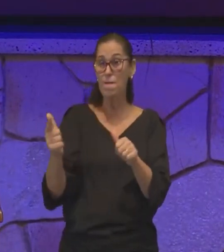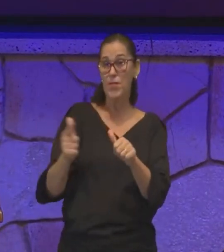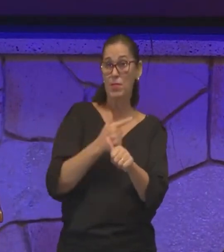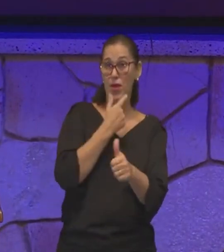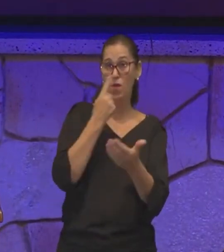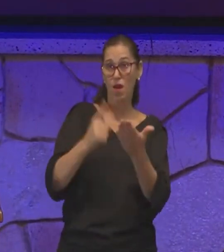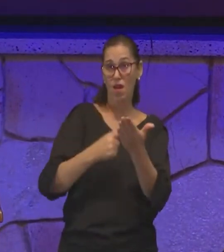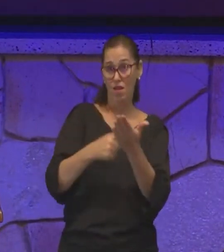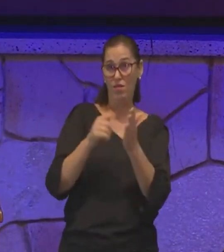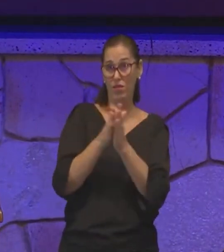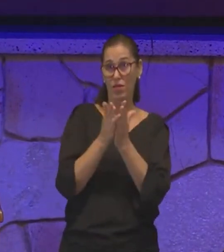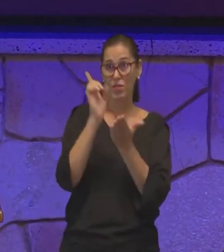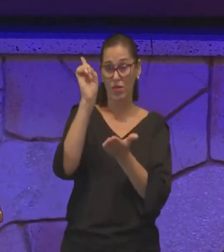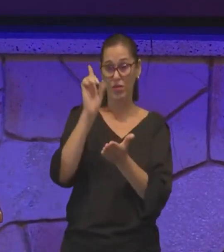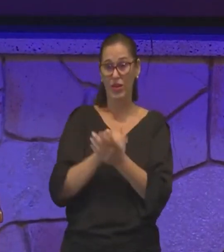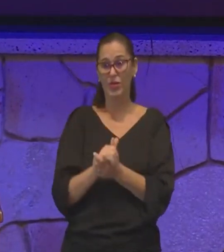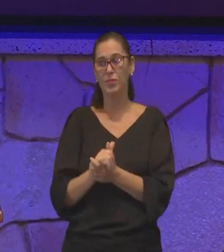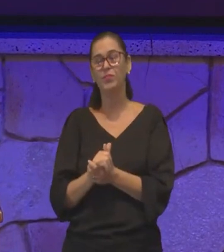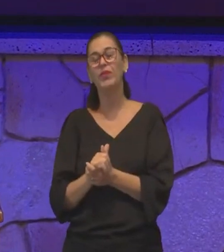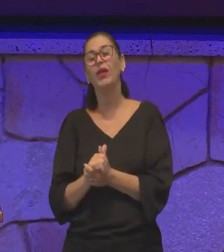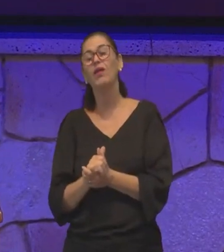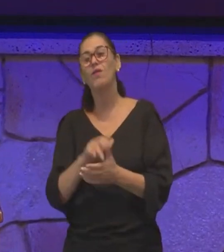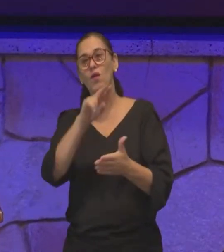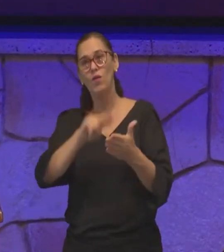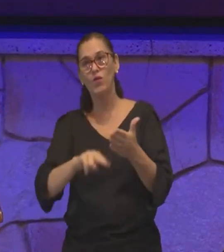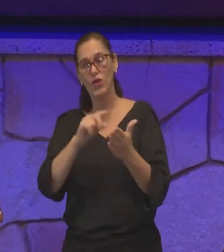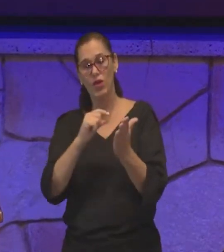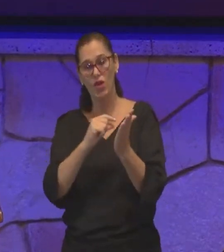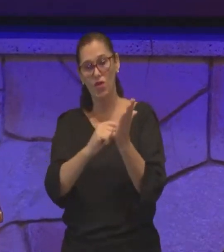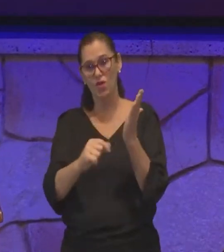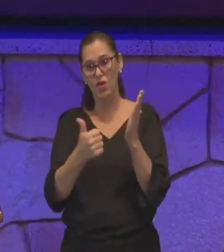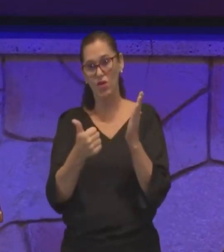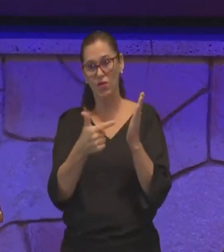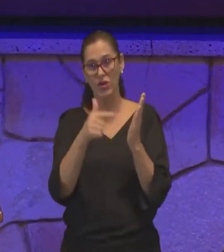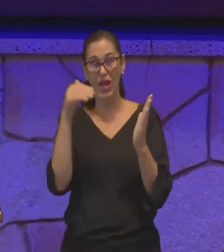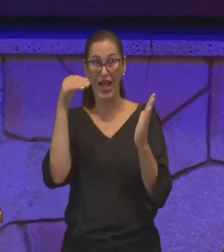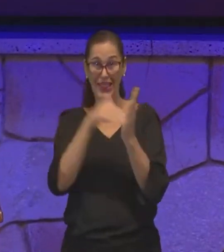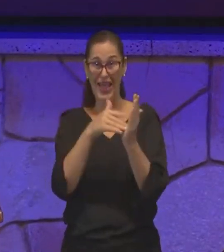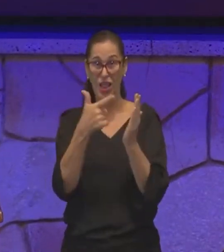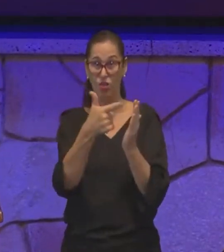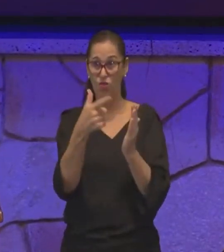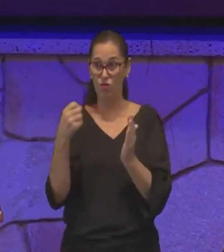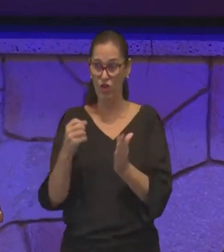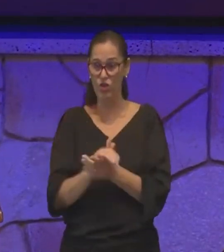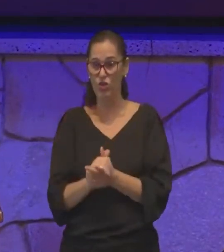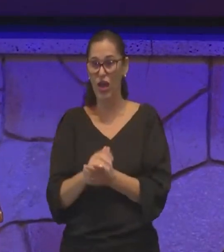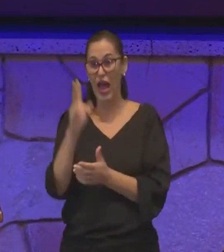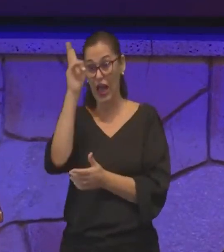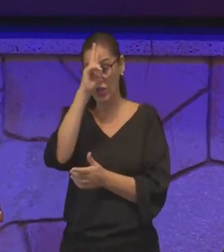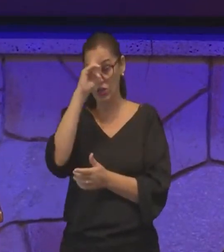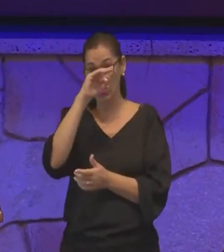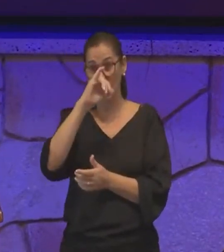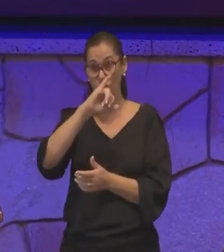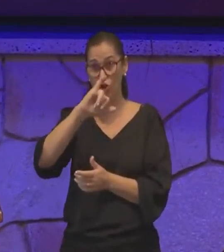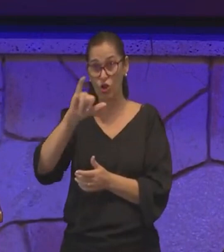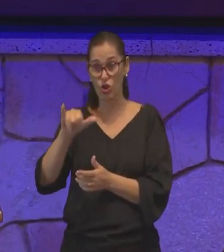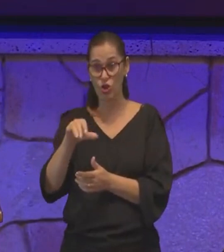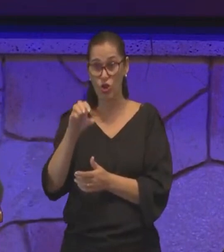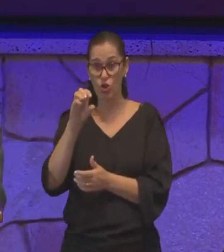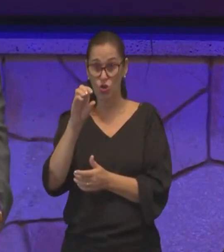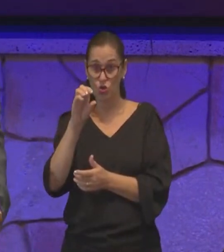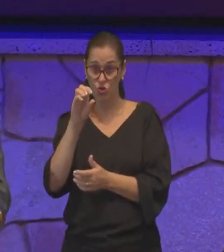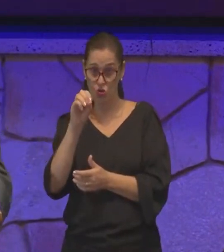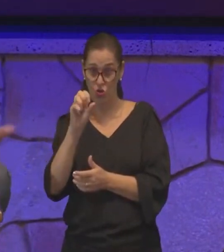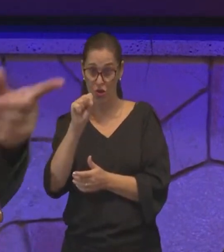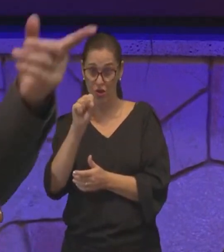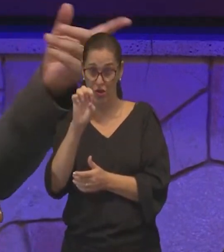Bíblia, e faremos a leitura do verso 12 ao verso 20. A história de José vai do capítulo